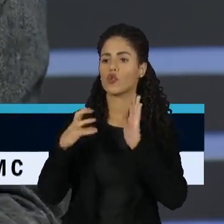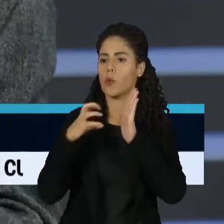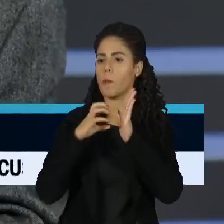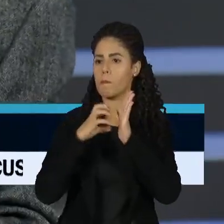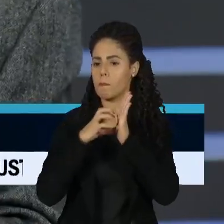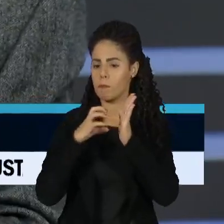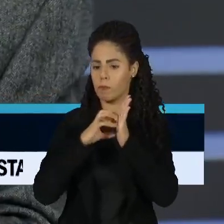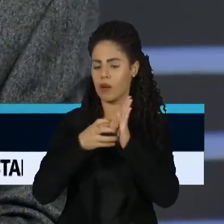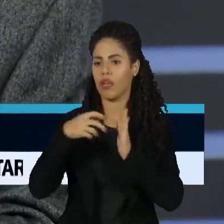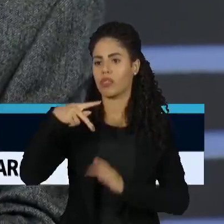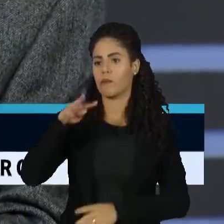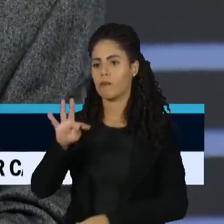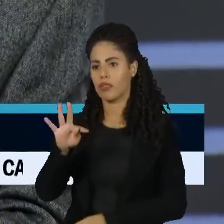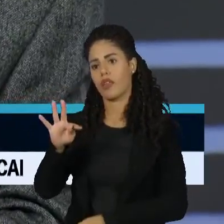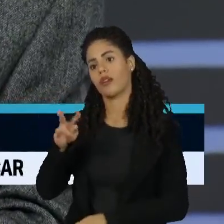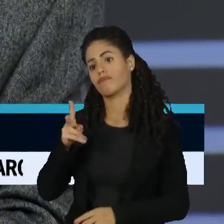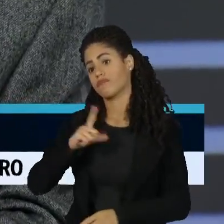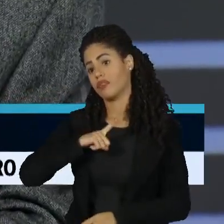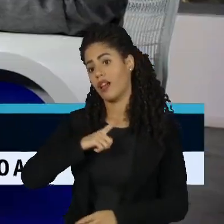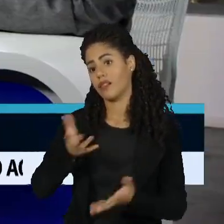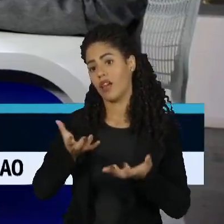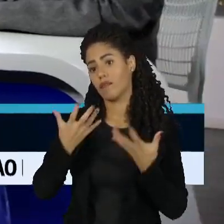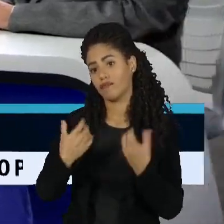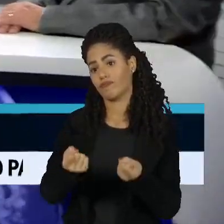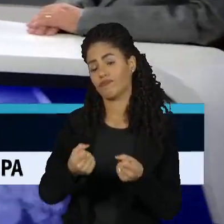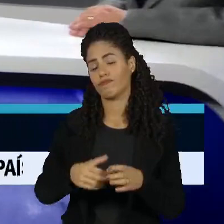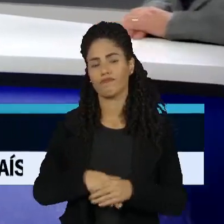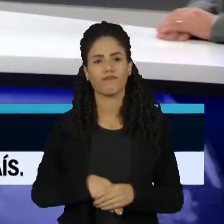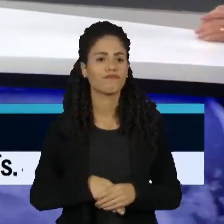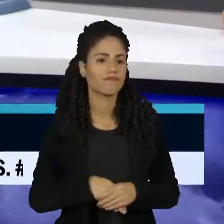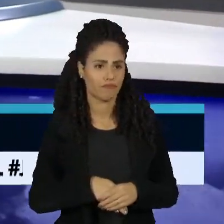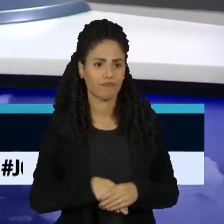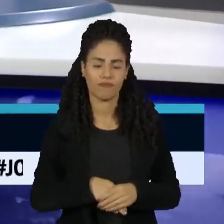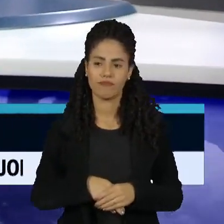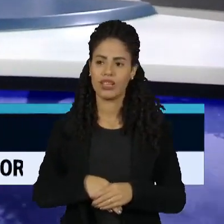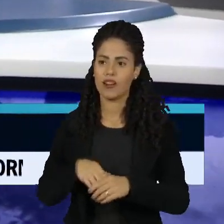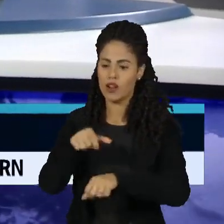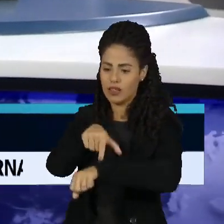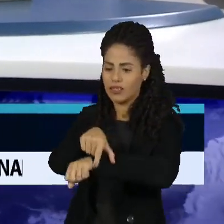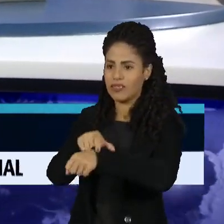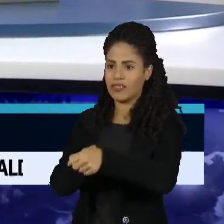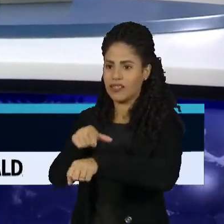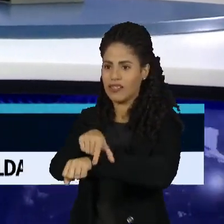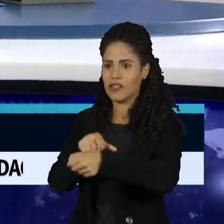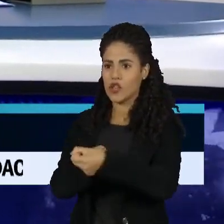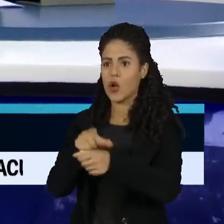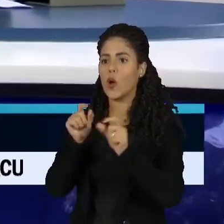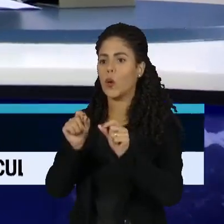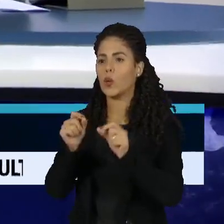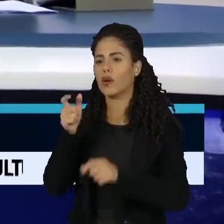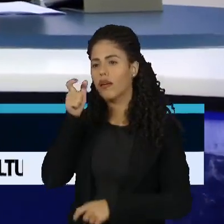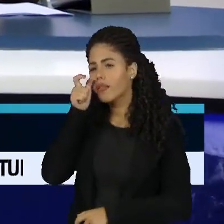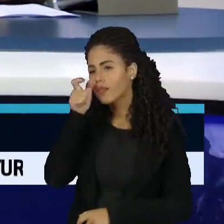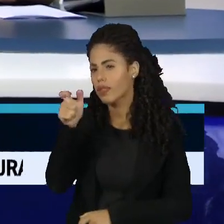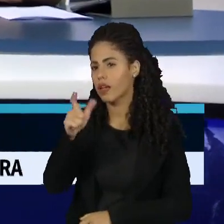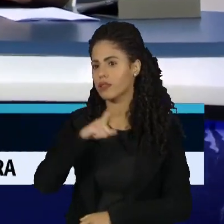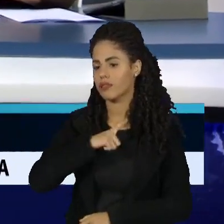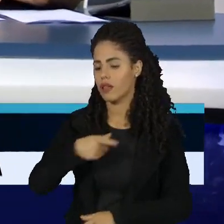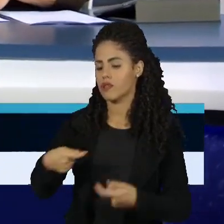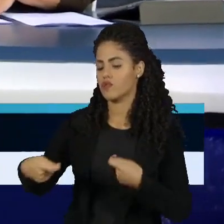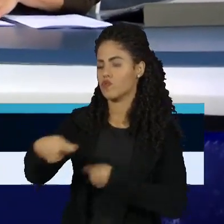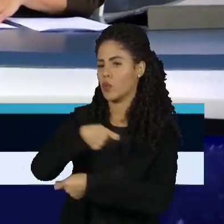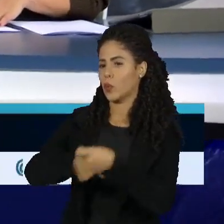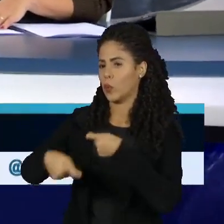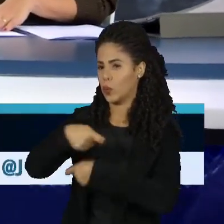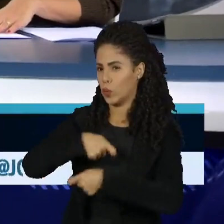e acordar com um cara conservador agora Mariana a gente sabe também isso não é novidade que é muito interesse econômico